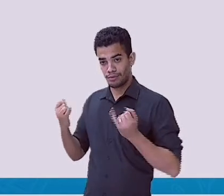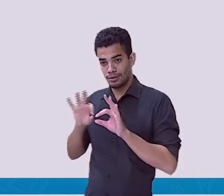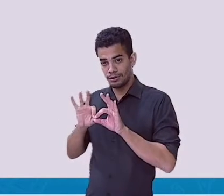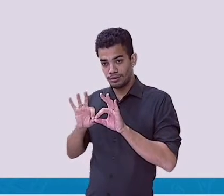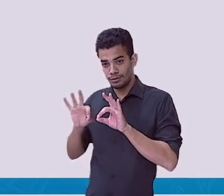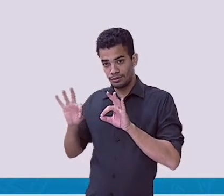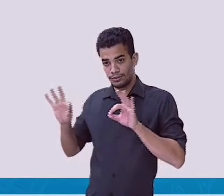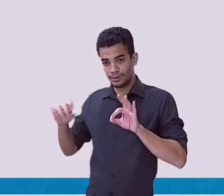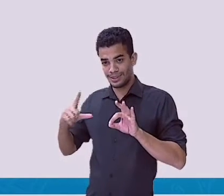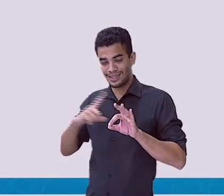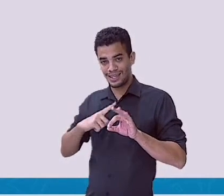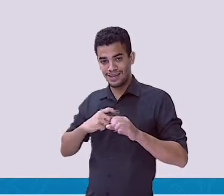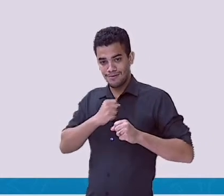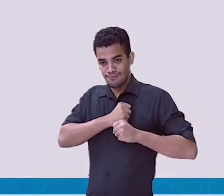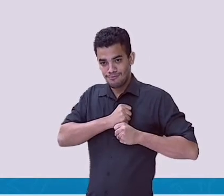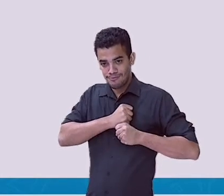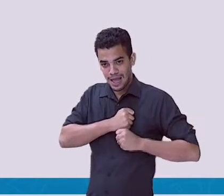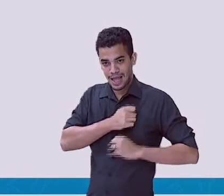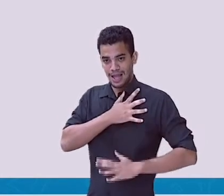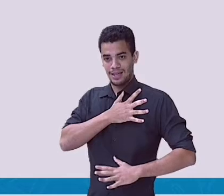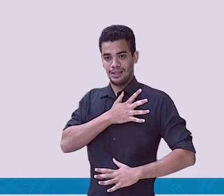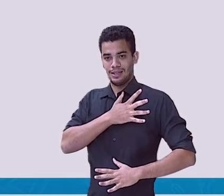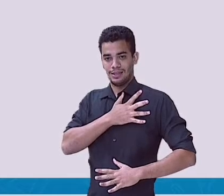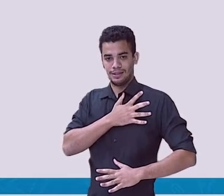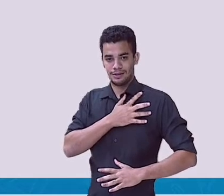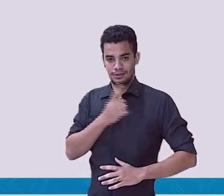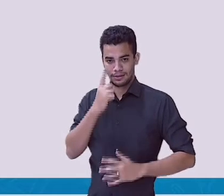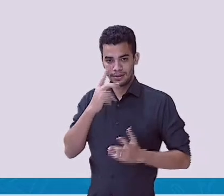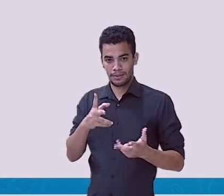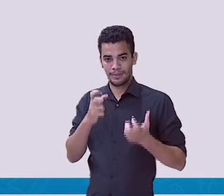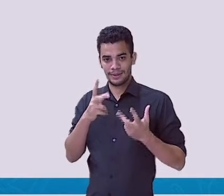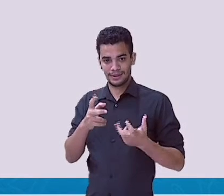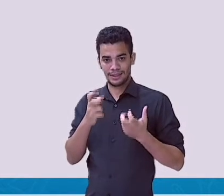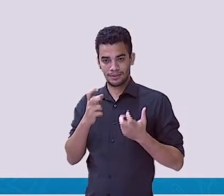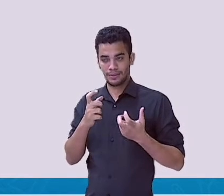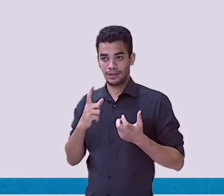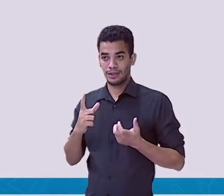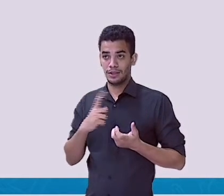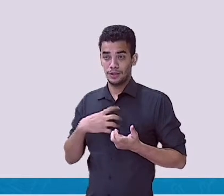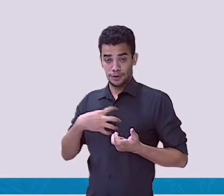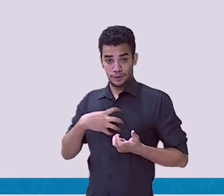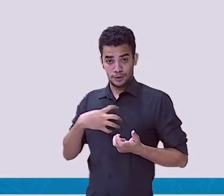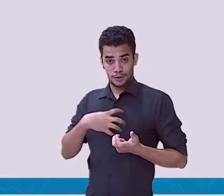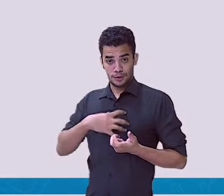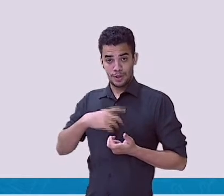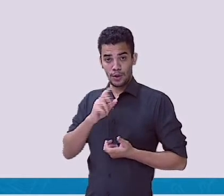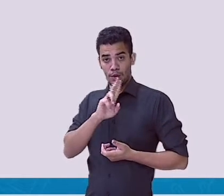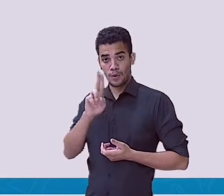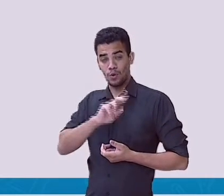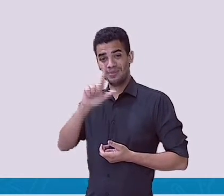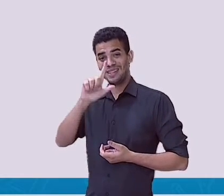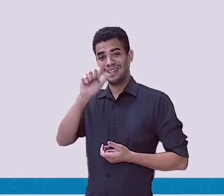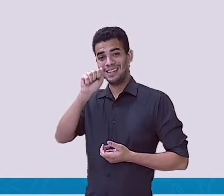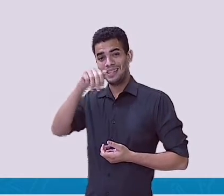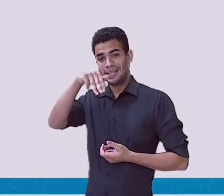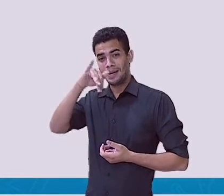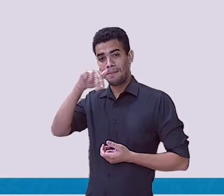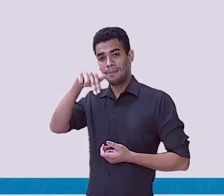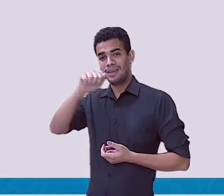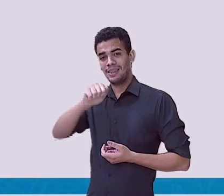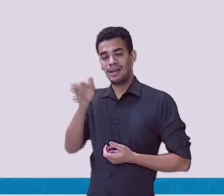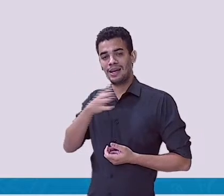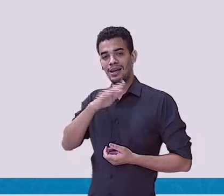ter a lâmina elástica. Olha para vocês verem outro nome, ó. Já tem uma lâmina elástica, o que quer dizer que ela consegue